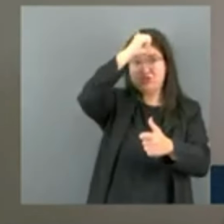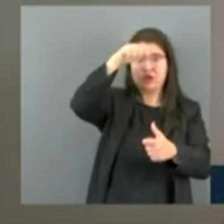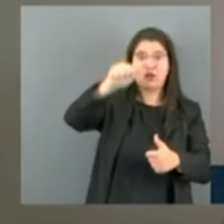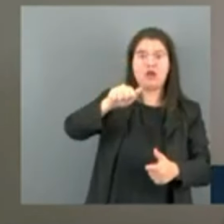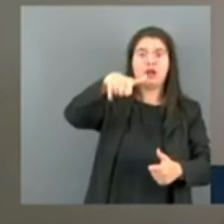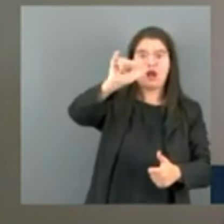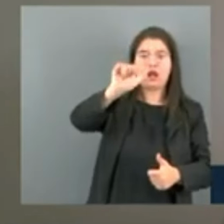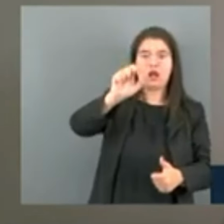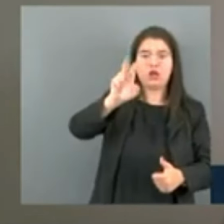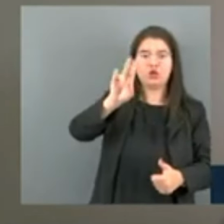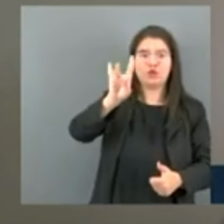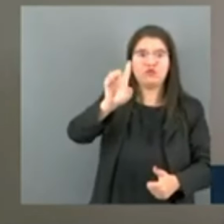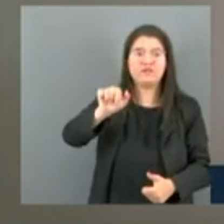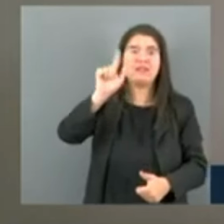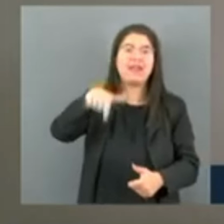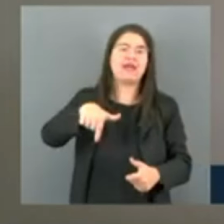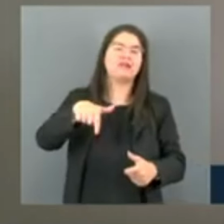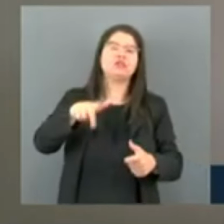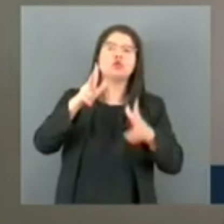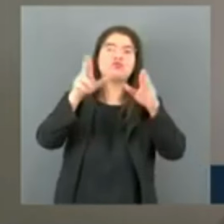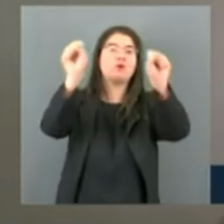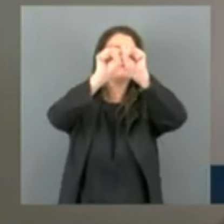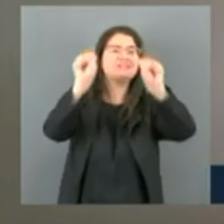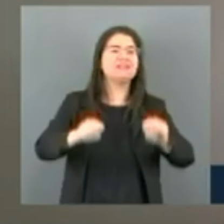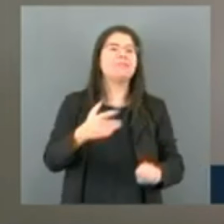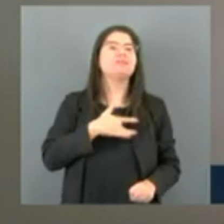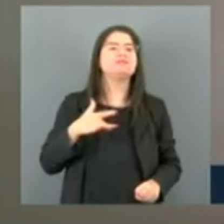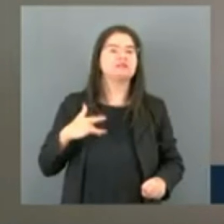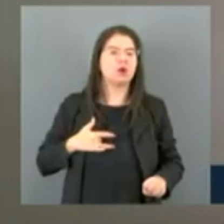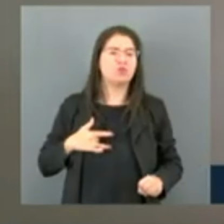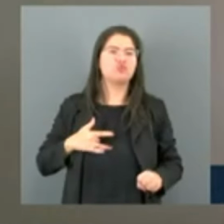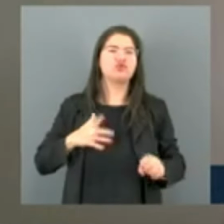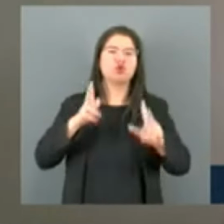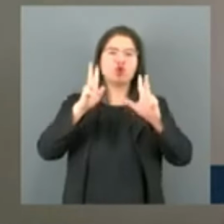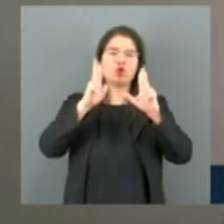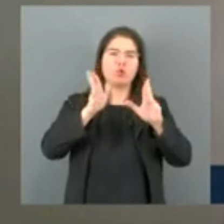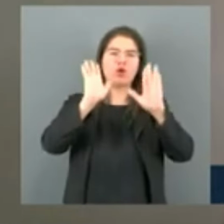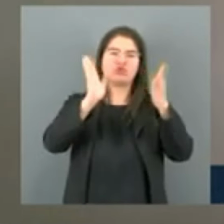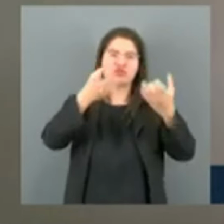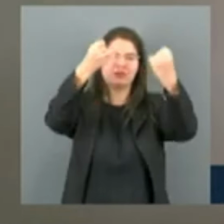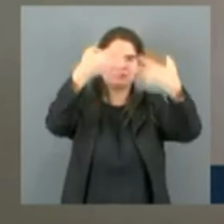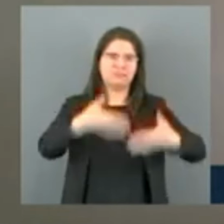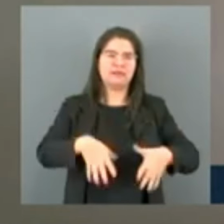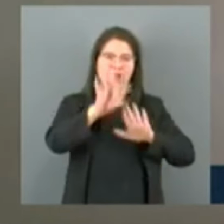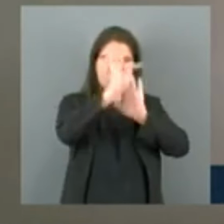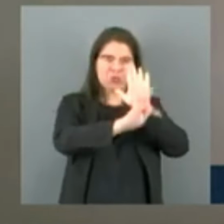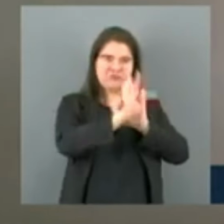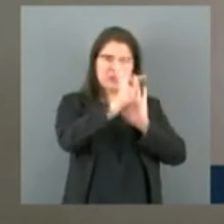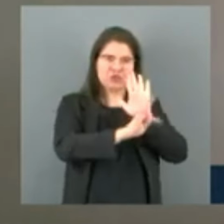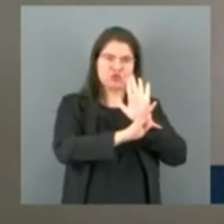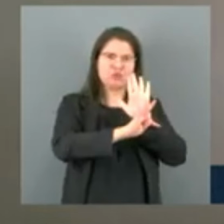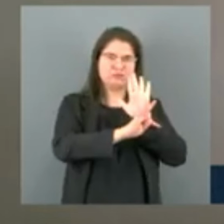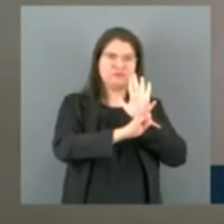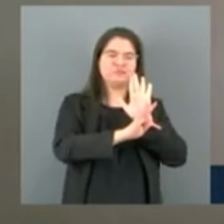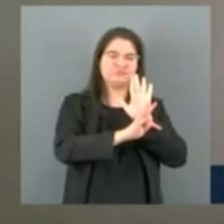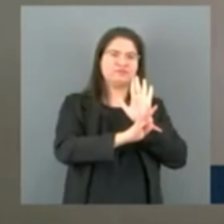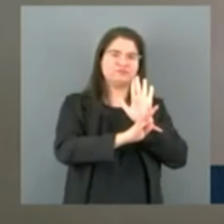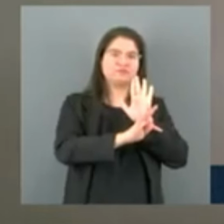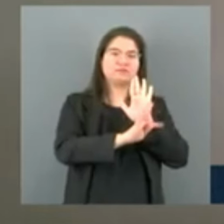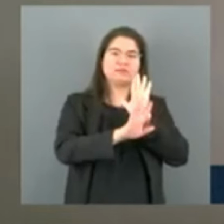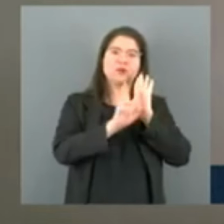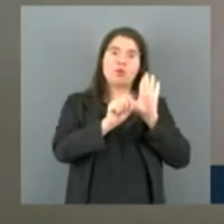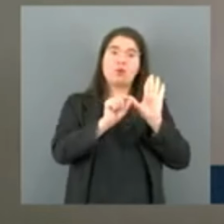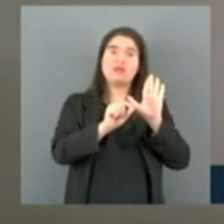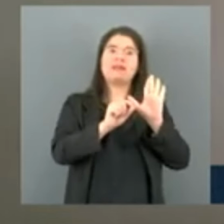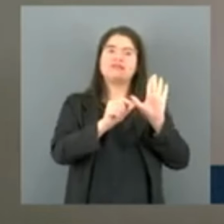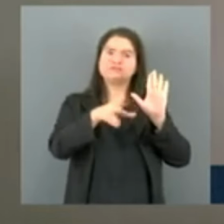ele claramente é um sistema de saúde, conforme está escrito nos seus textos clássicos antigos, para manter a saúde e para tratar